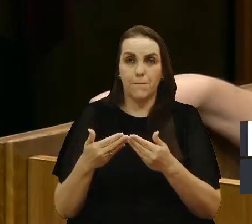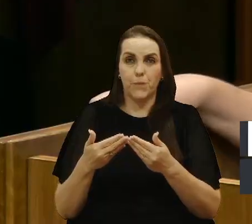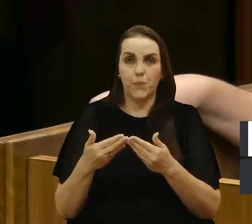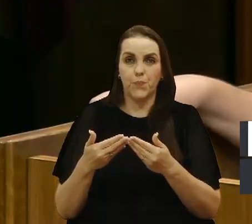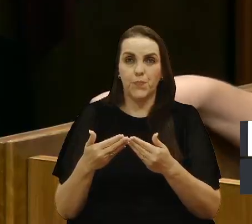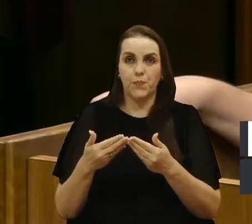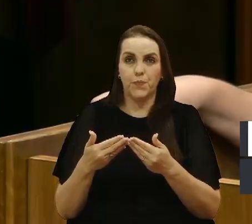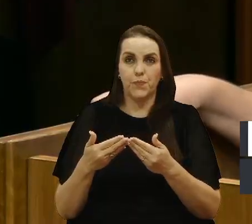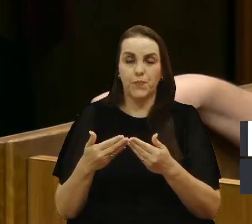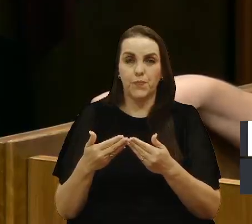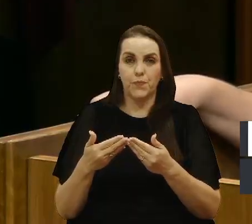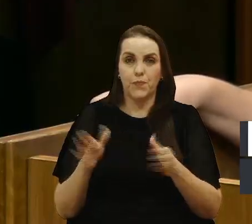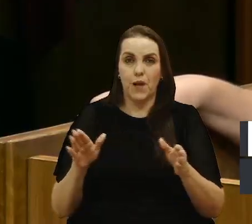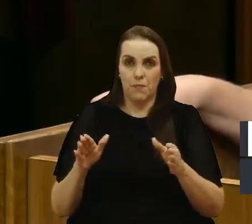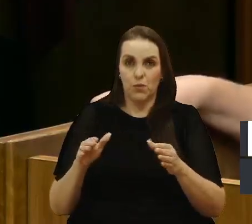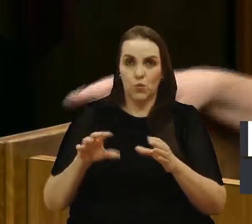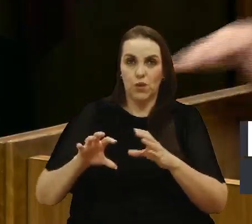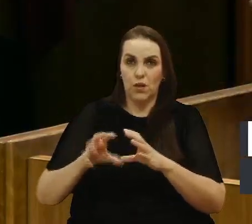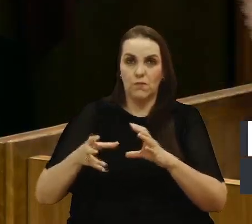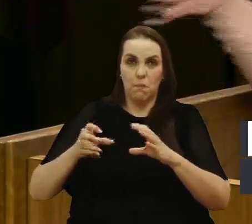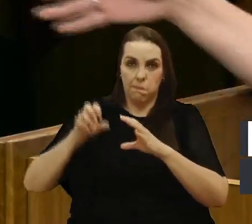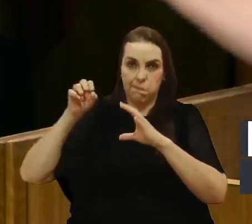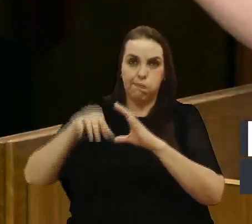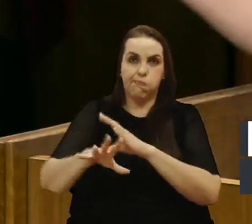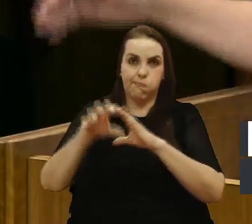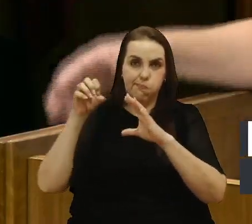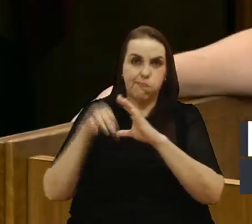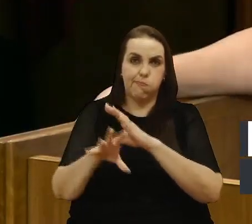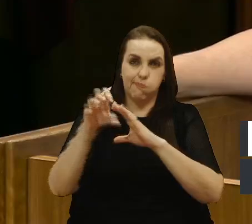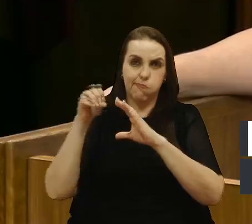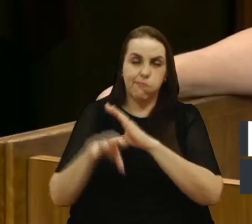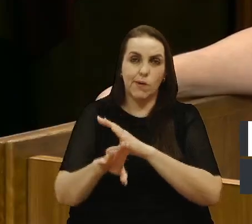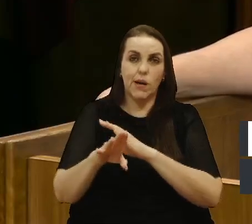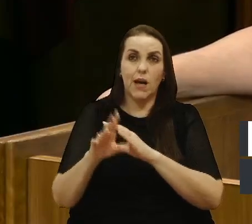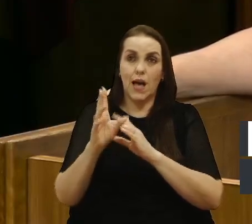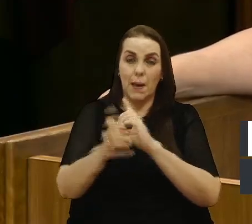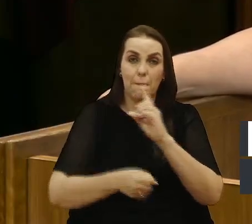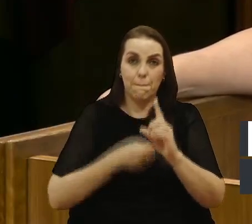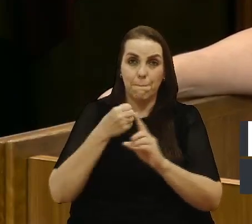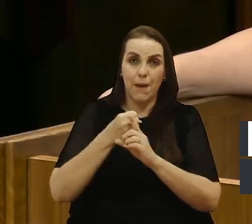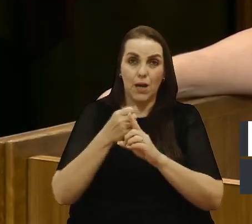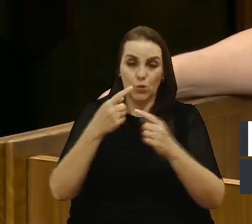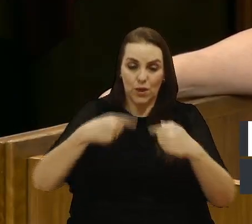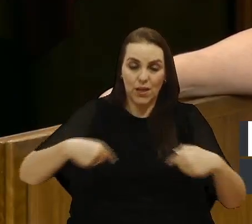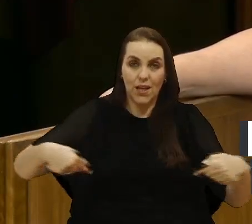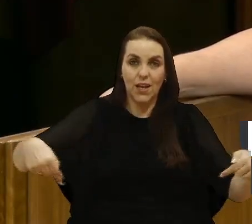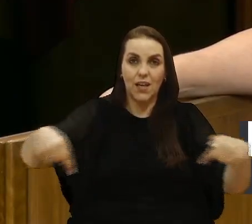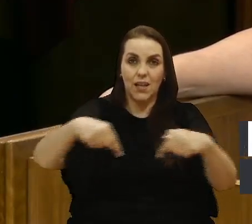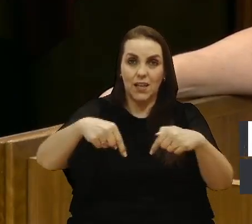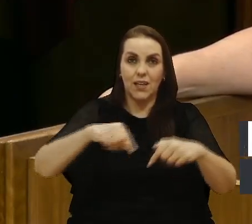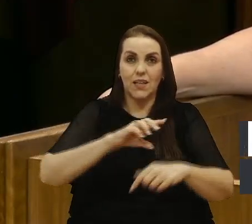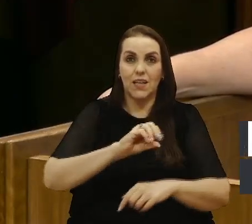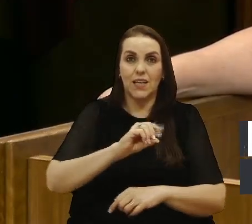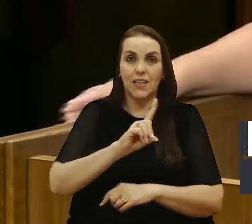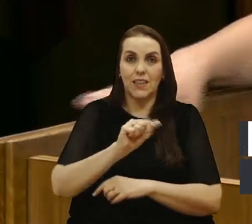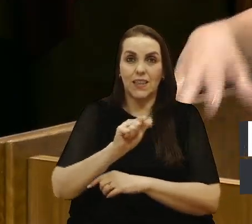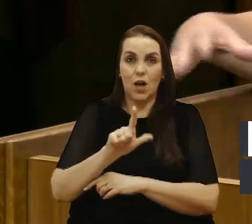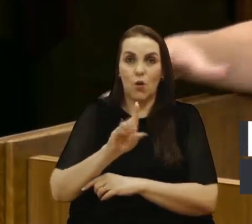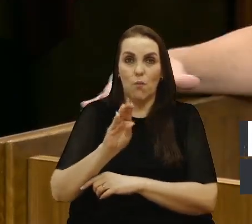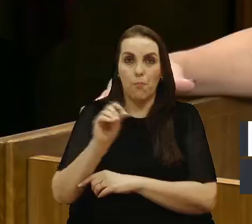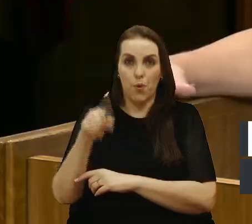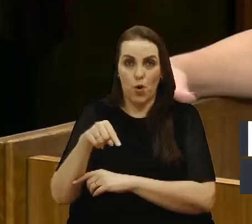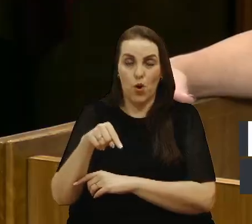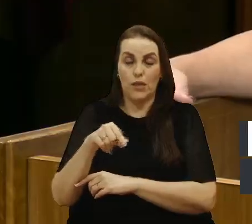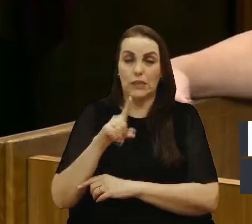a abertura das comportas ali impactou todo esse perímetro aí do Daubó. Então, a gente ficou com